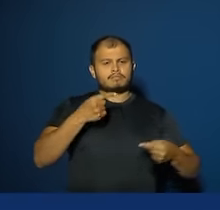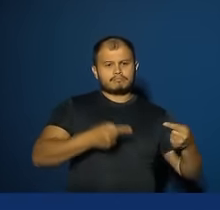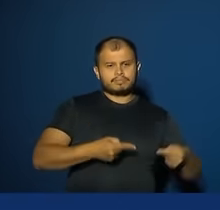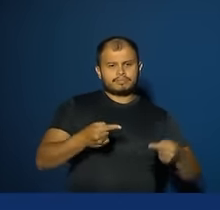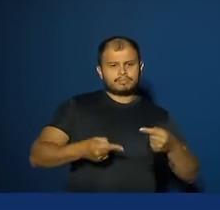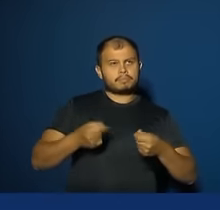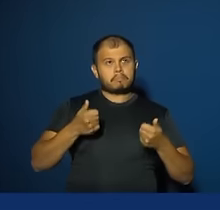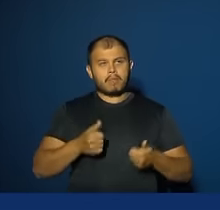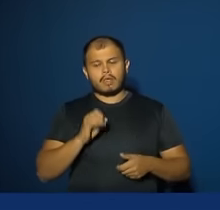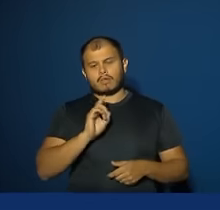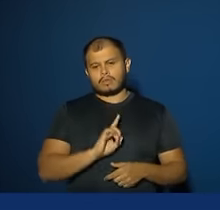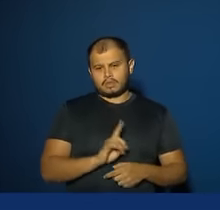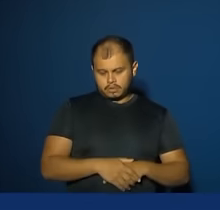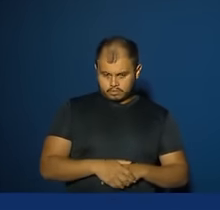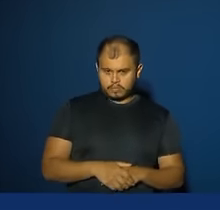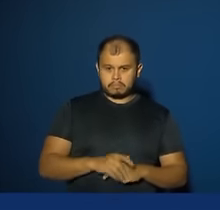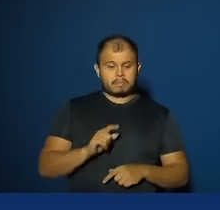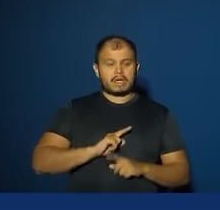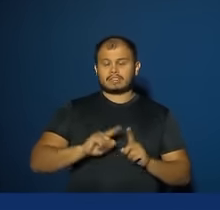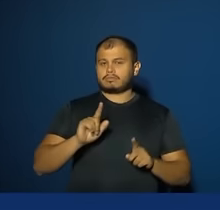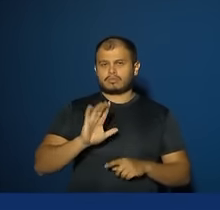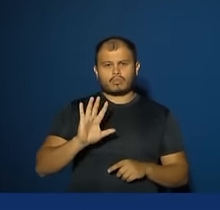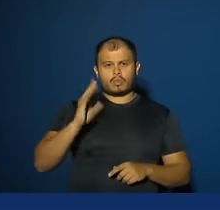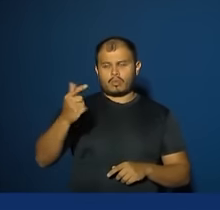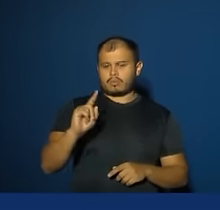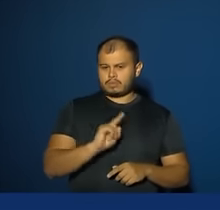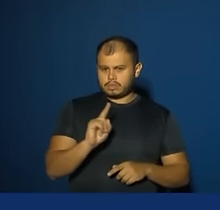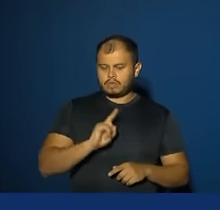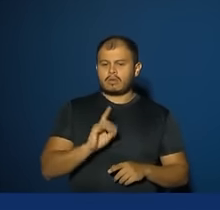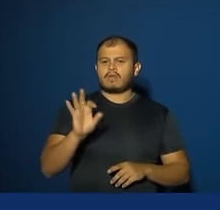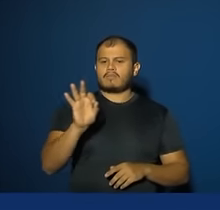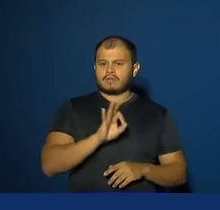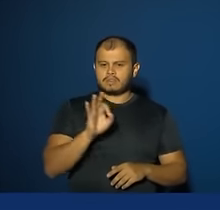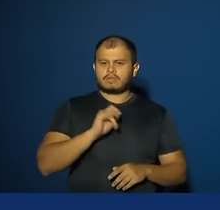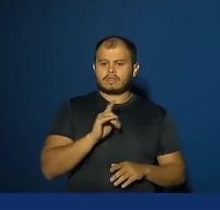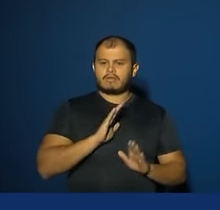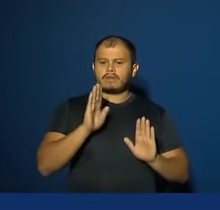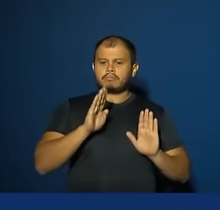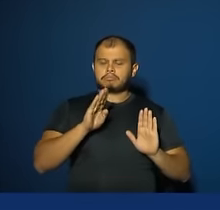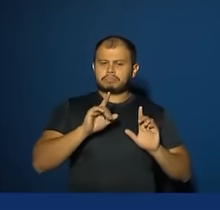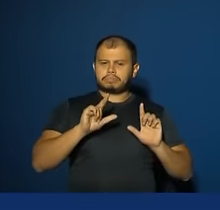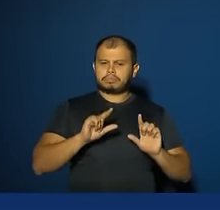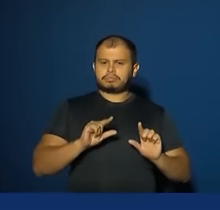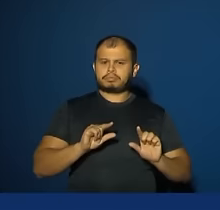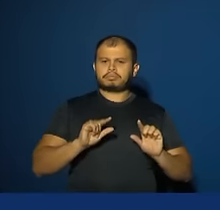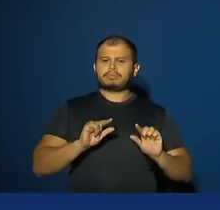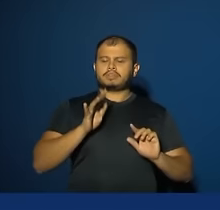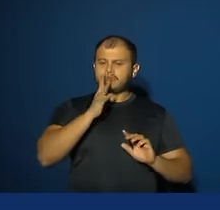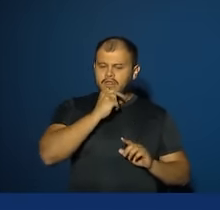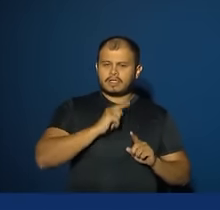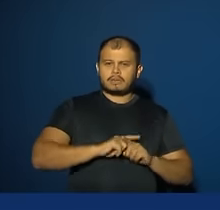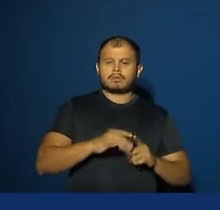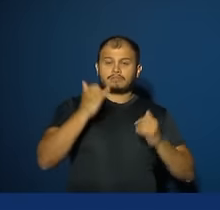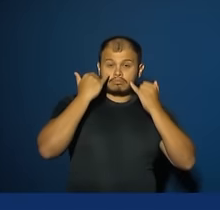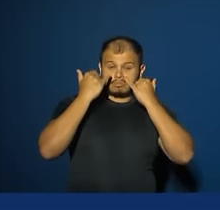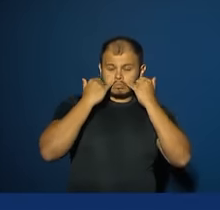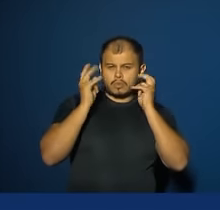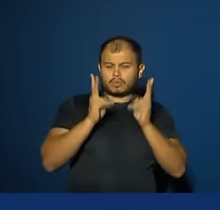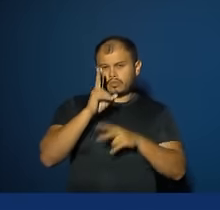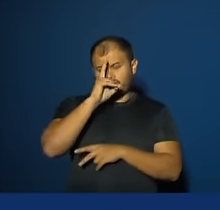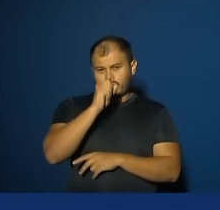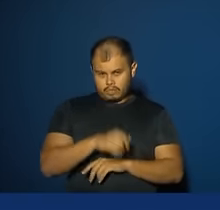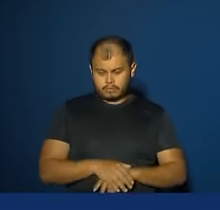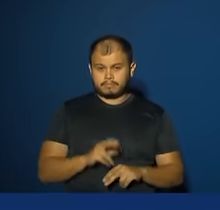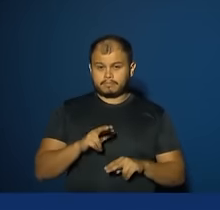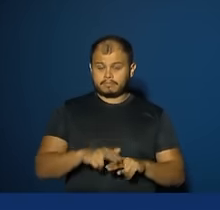landing ou não. O hard landing não aconteceu, a inflação cedeu mais devagar e os dados de emprego seguiram muito fortes. E aí o que